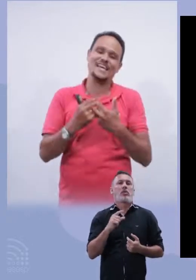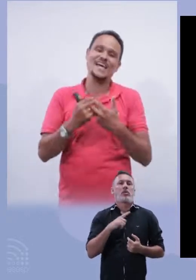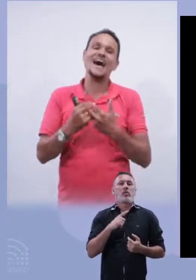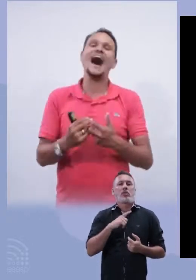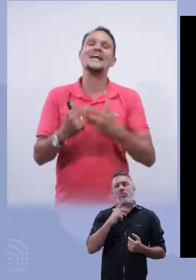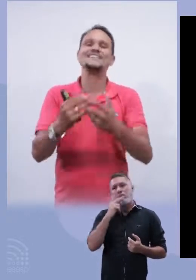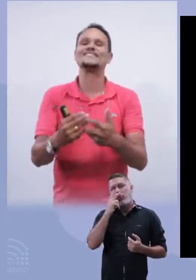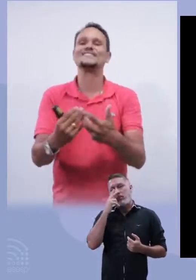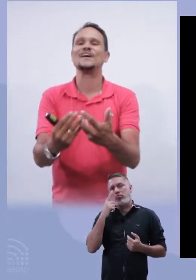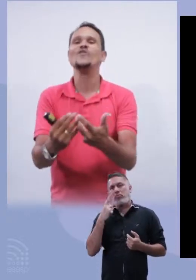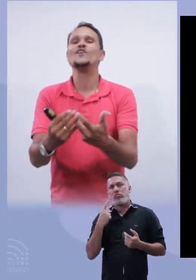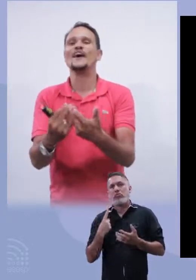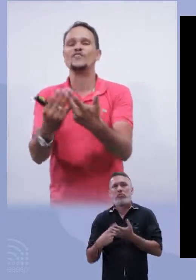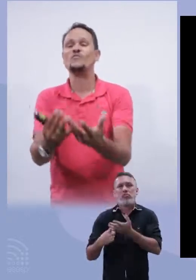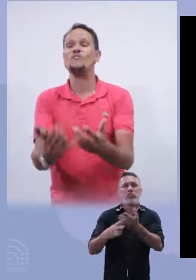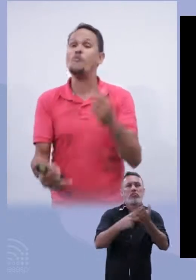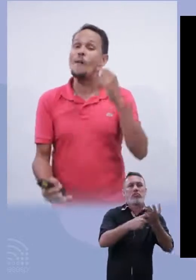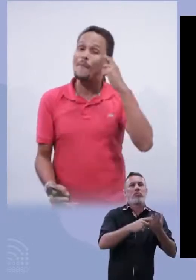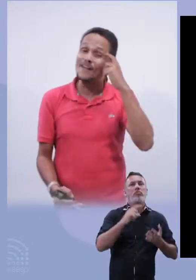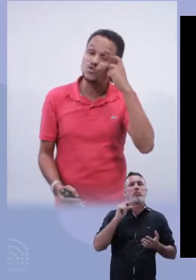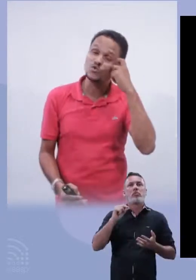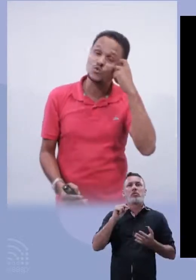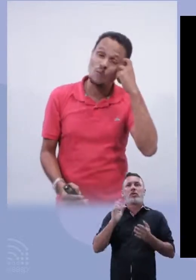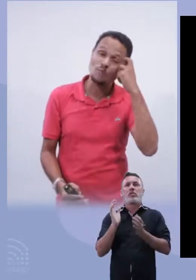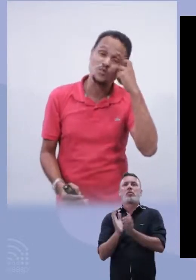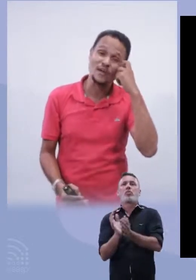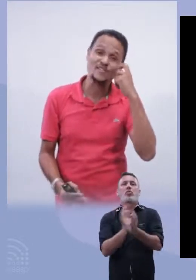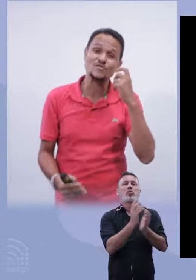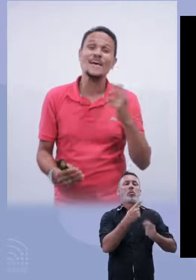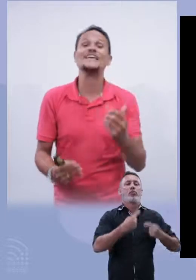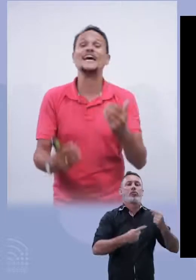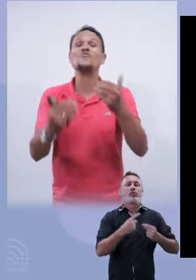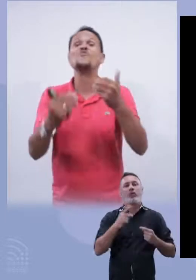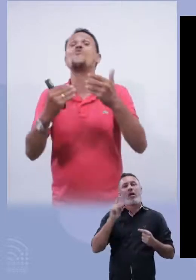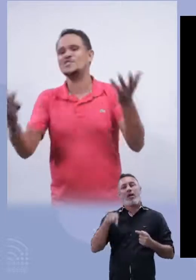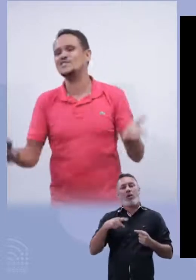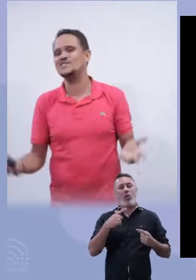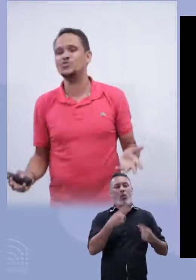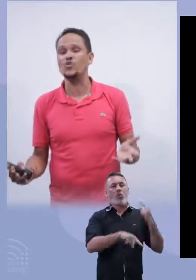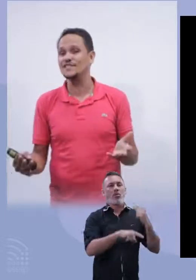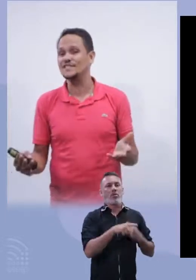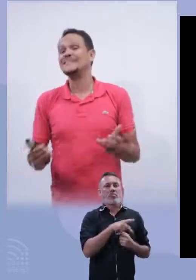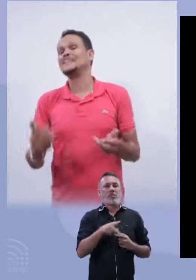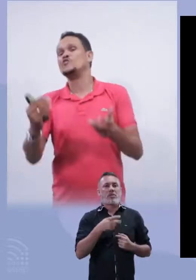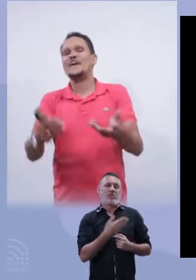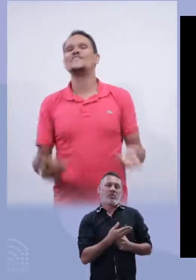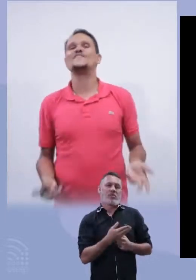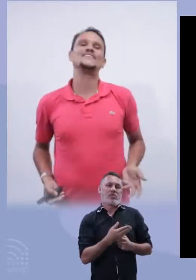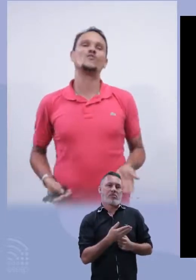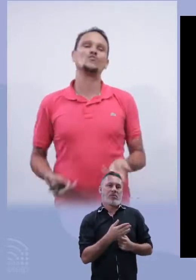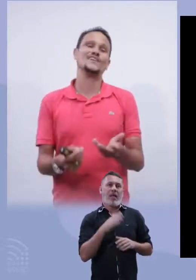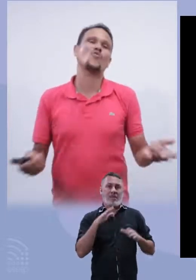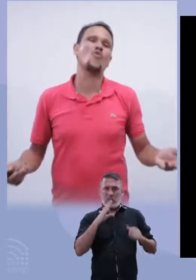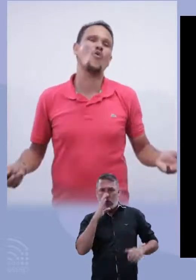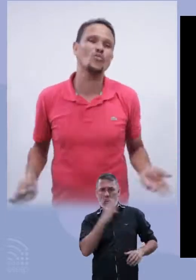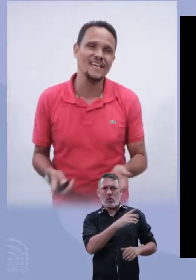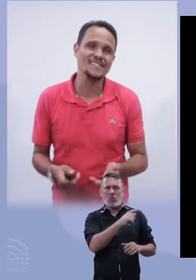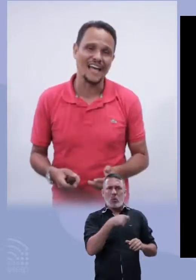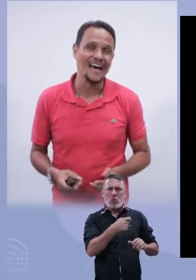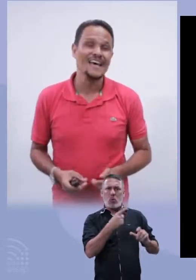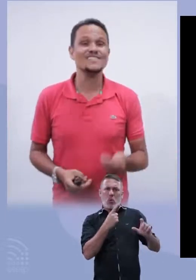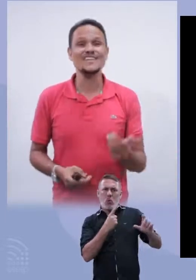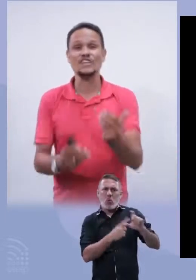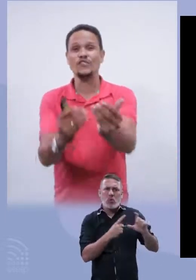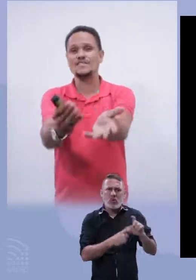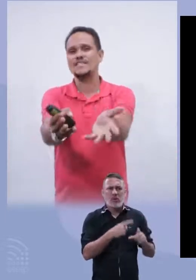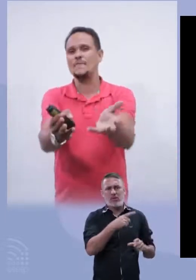para si a atenção, né, de boa parte dos grupos políticos que eram contra suas atitudes. Tanto é que ele vai ser acusado de